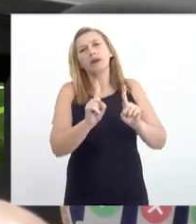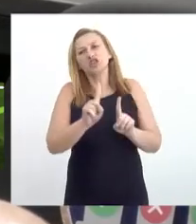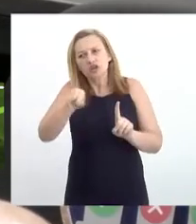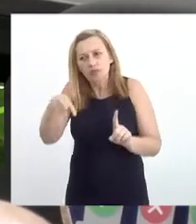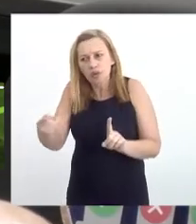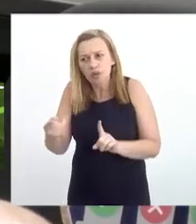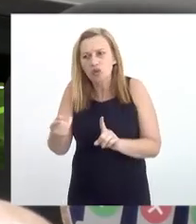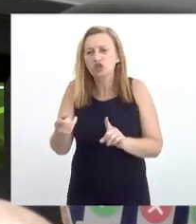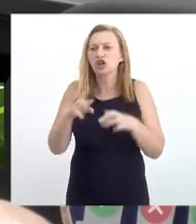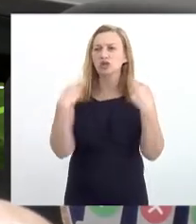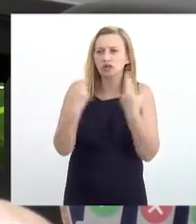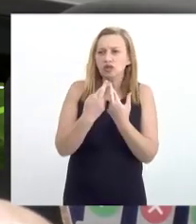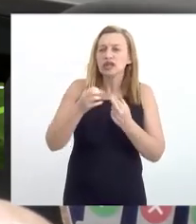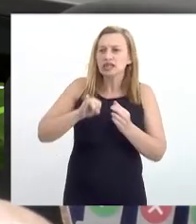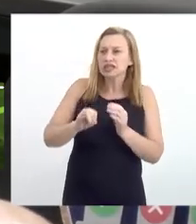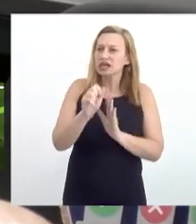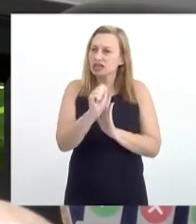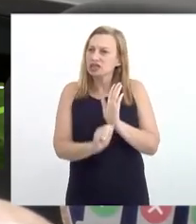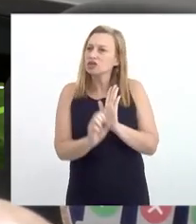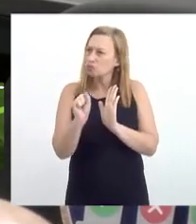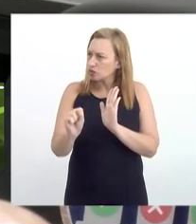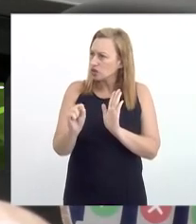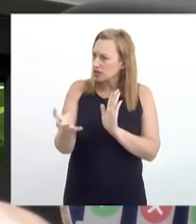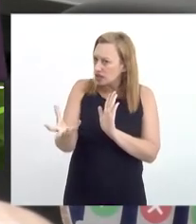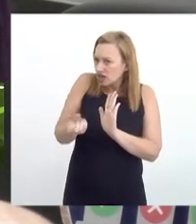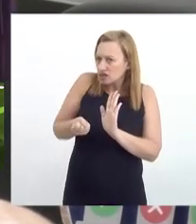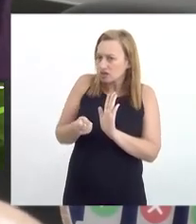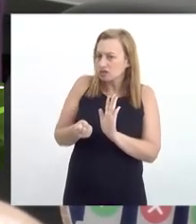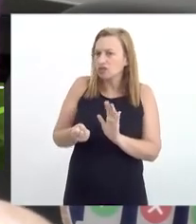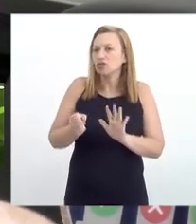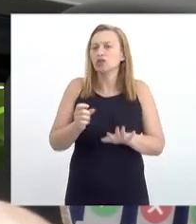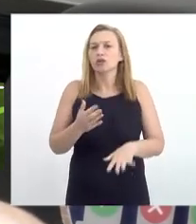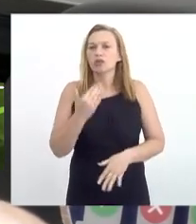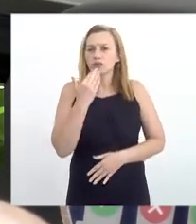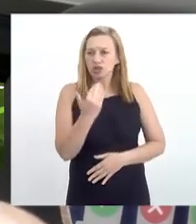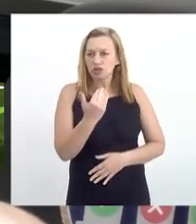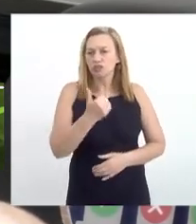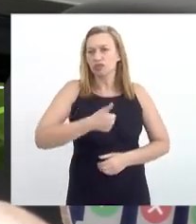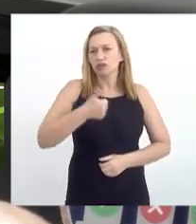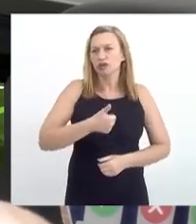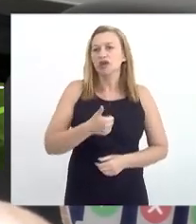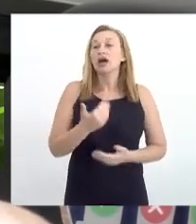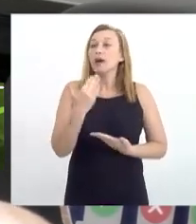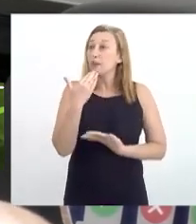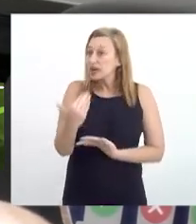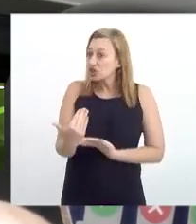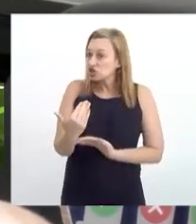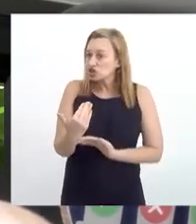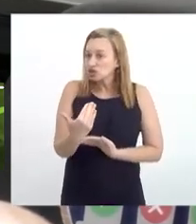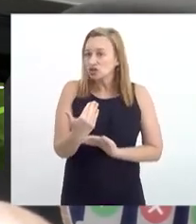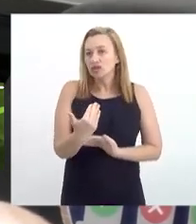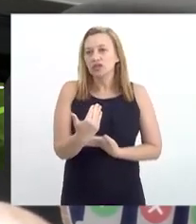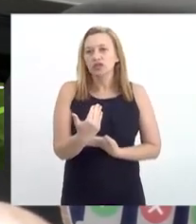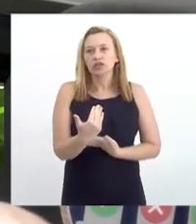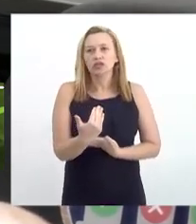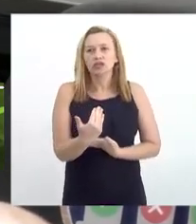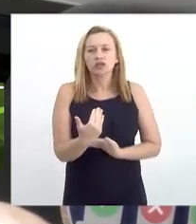reunião, se a redação não poderia ser acolhida. Então, esse é o primeiro encaminhamento. Pedir a vossa excelência.